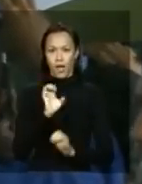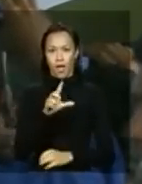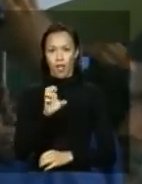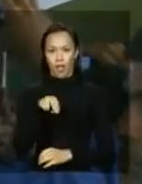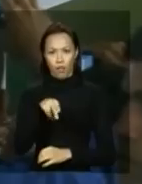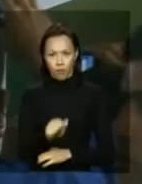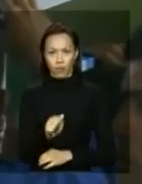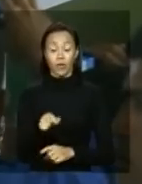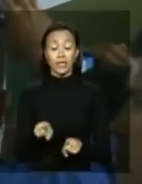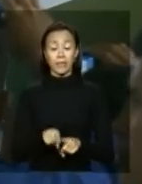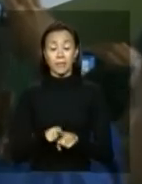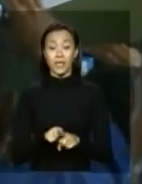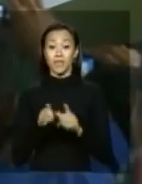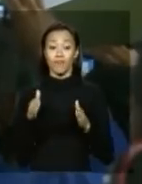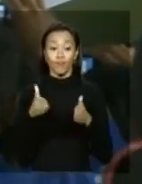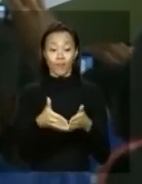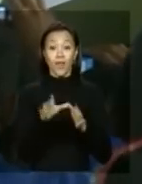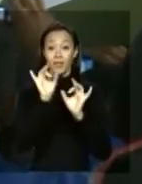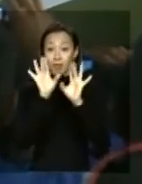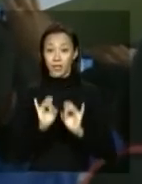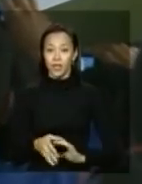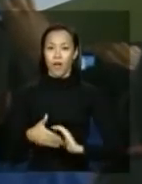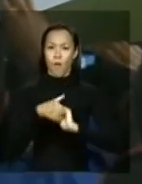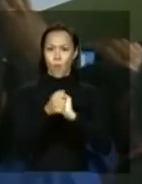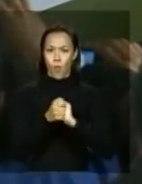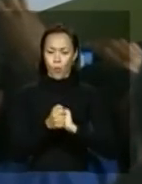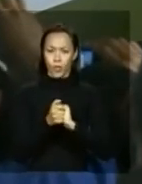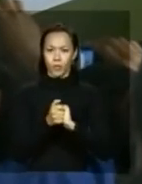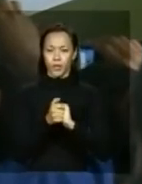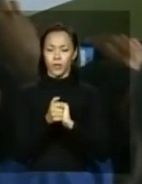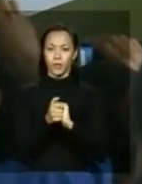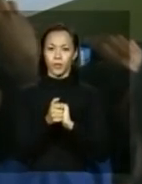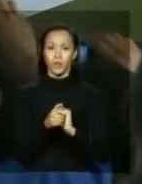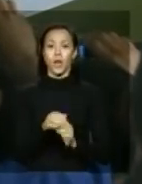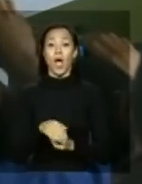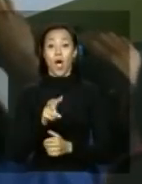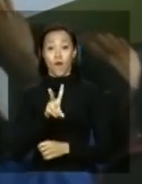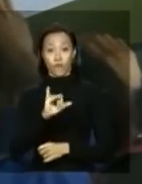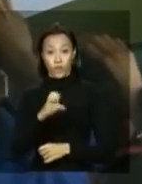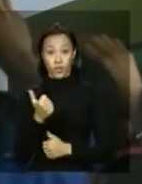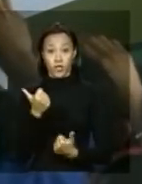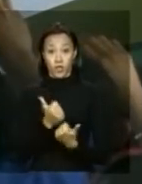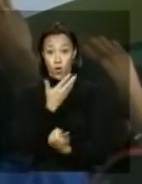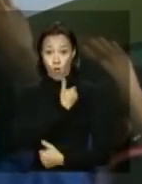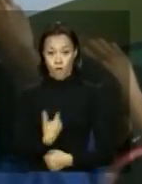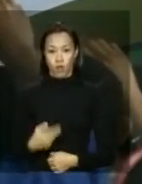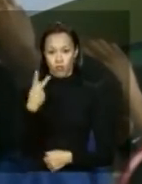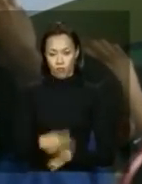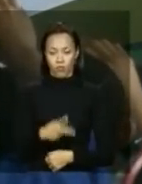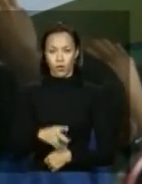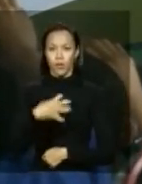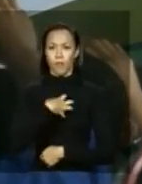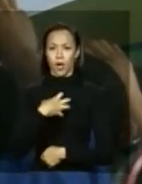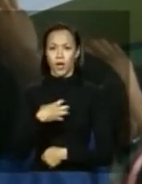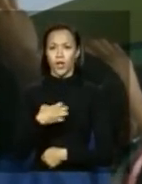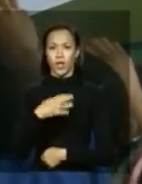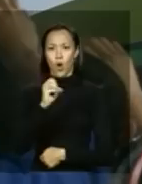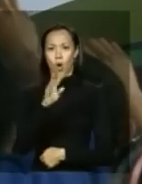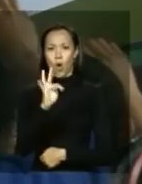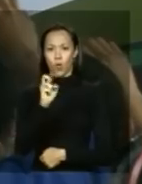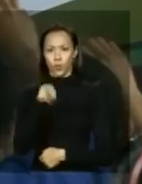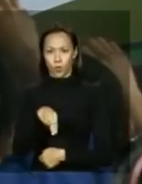Dirigir um cumprimento especial ao querido vice-governador aqui da Bahia, Otto